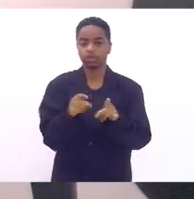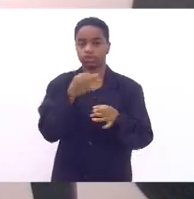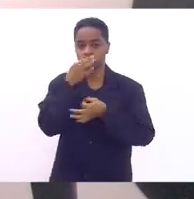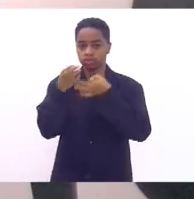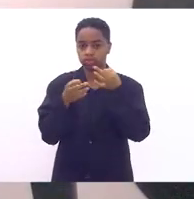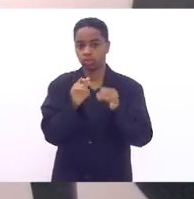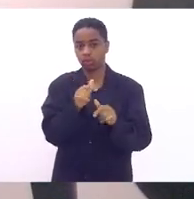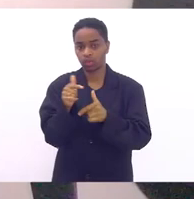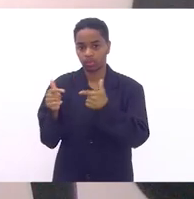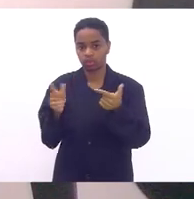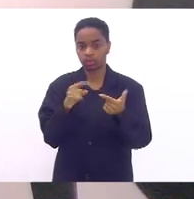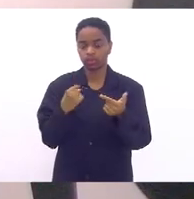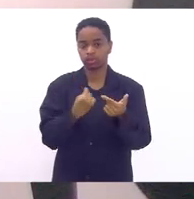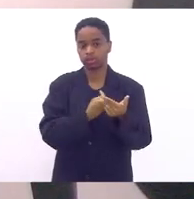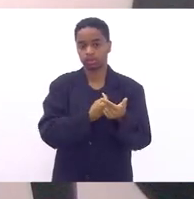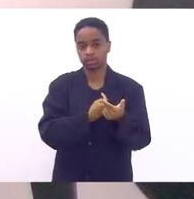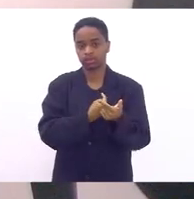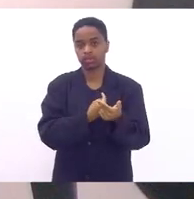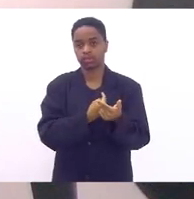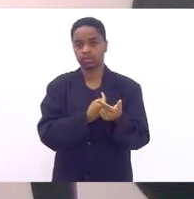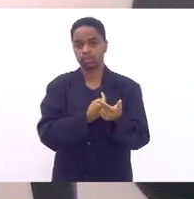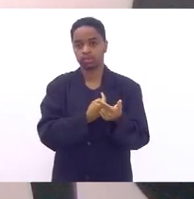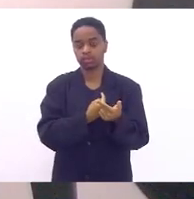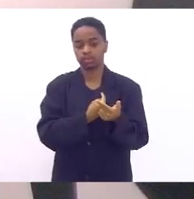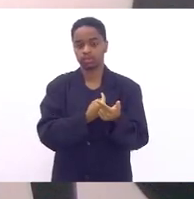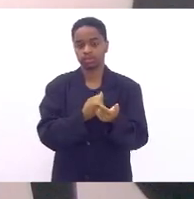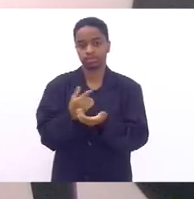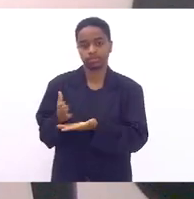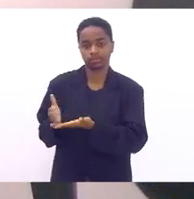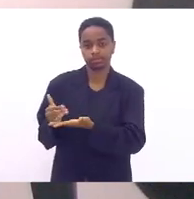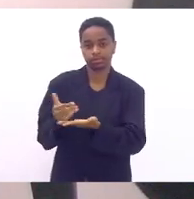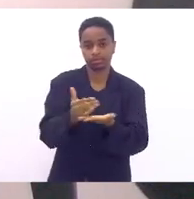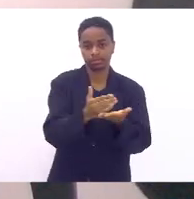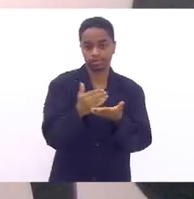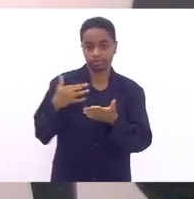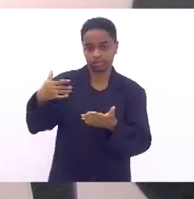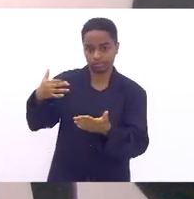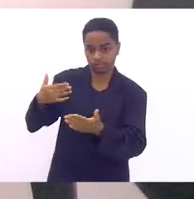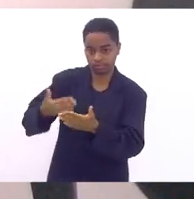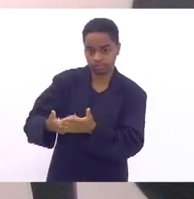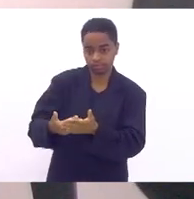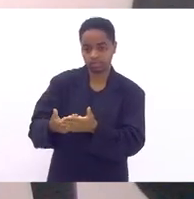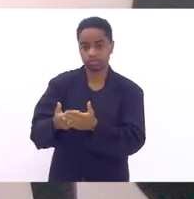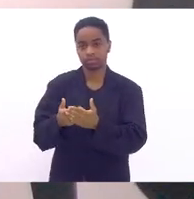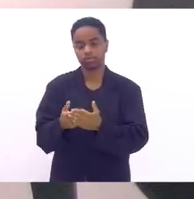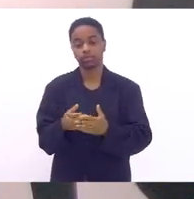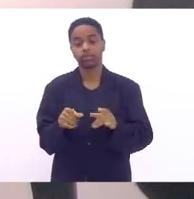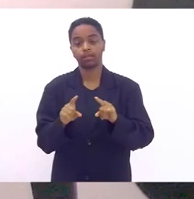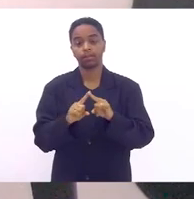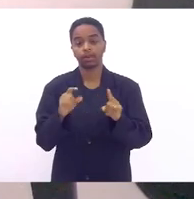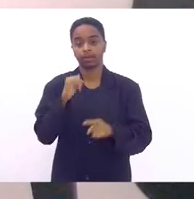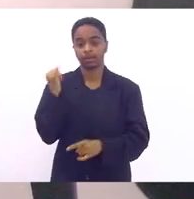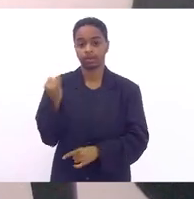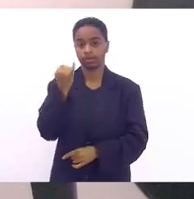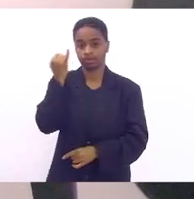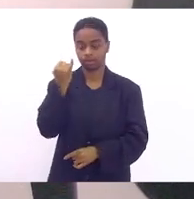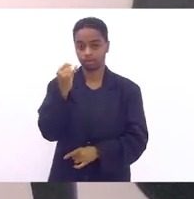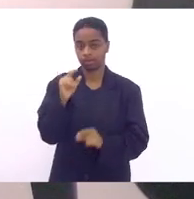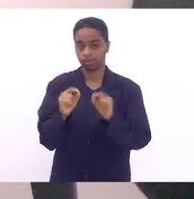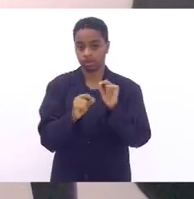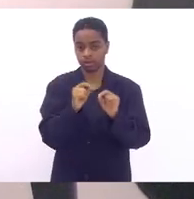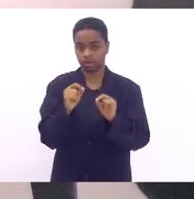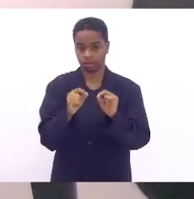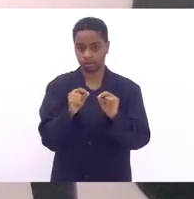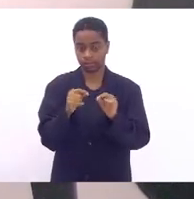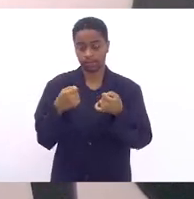nós vamos então como eu destaquei eh coletando ao longo da essa nossa jornada O importante aqui é destacar